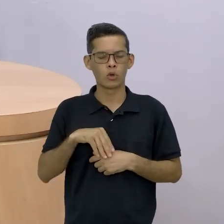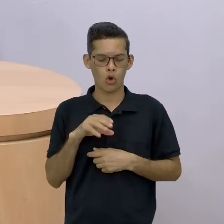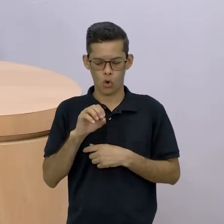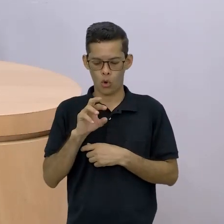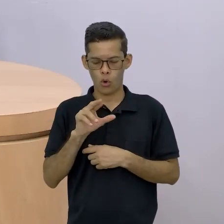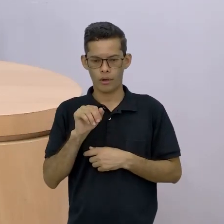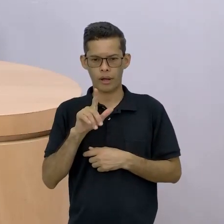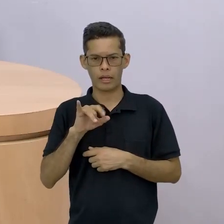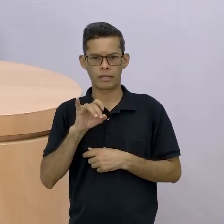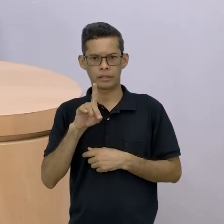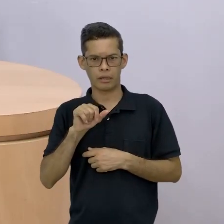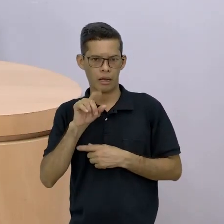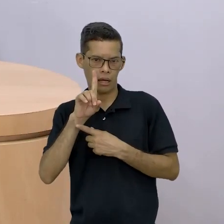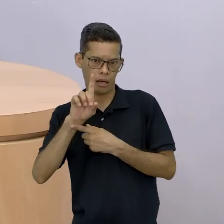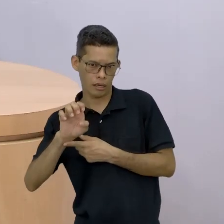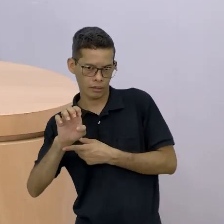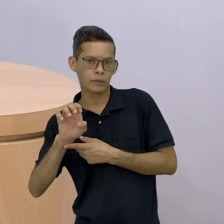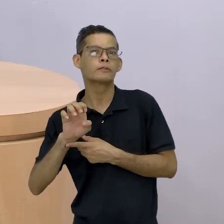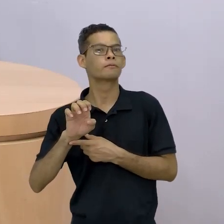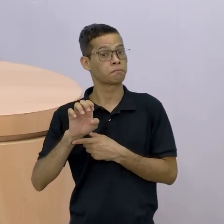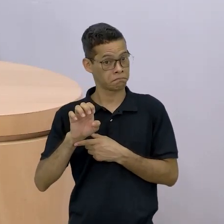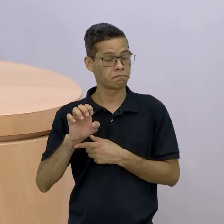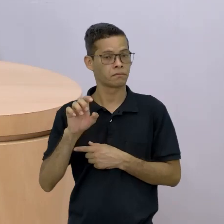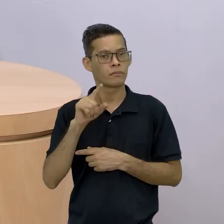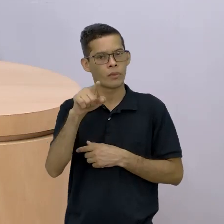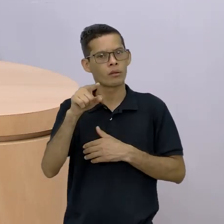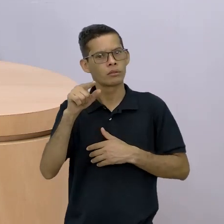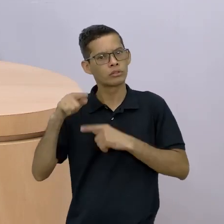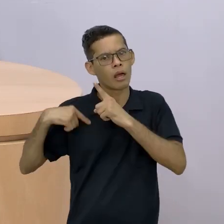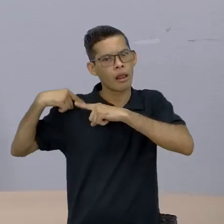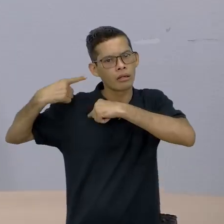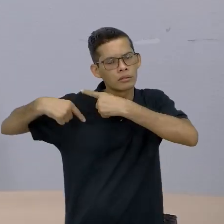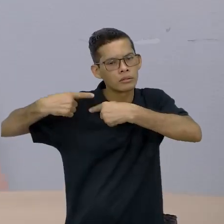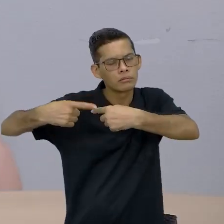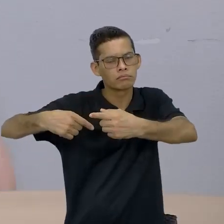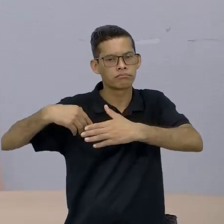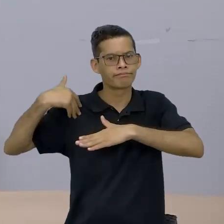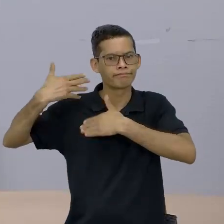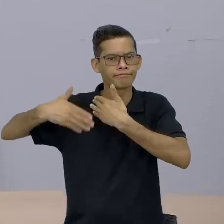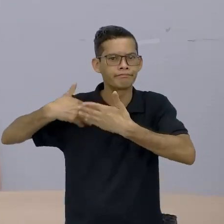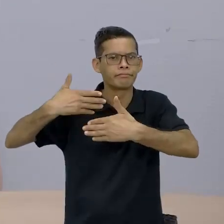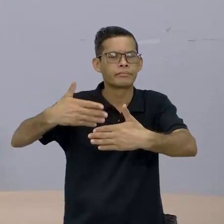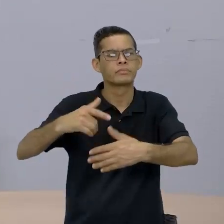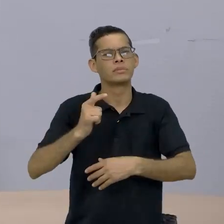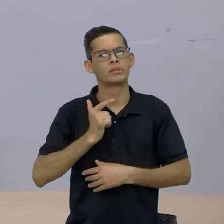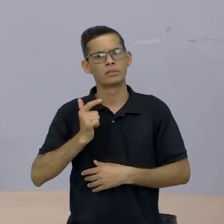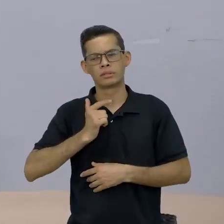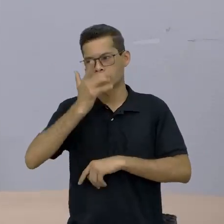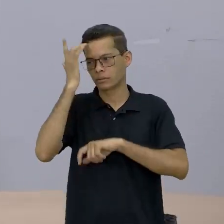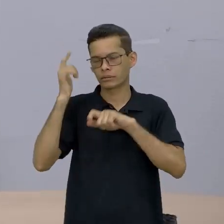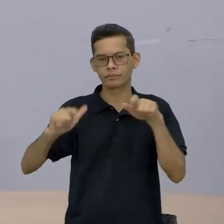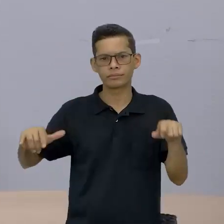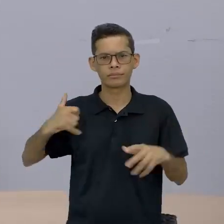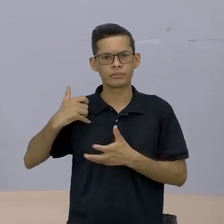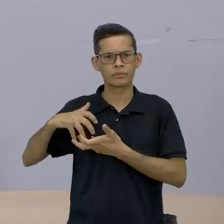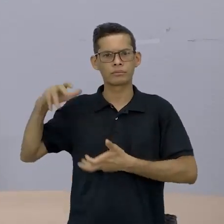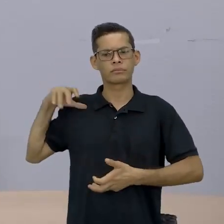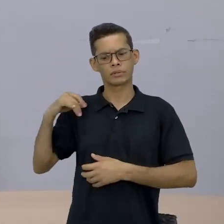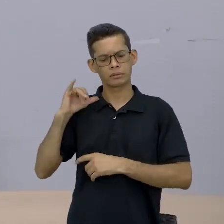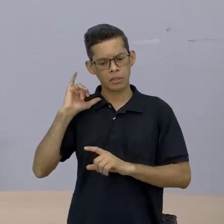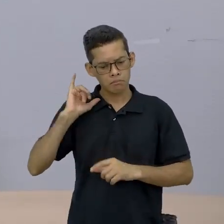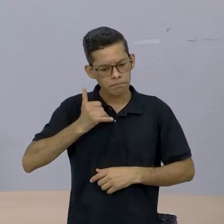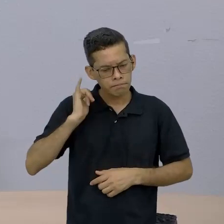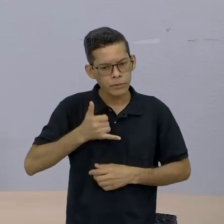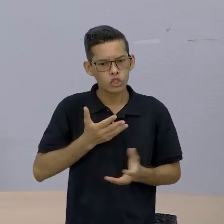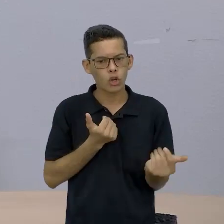geração que foi passando para geração, né, como mesmo você falou. Então, tinha uma pessoa, o ancião, que foi passando para os mais jovens,